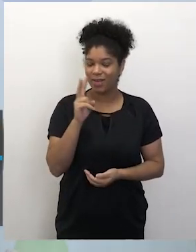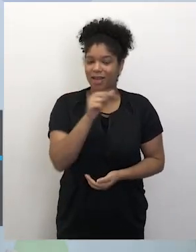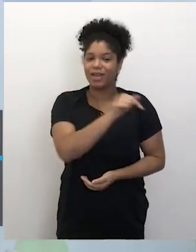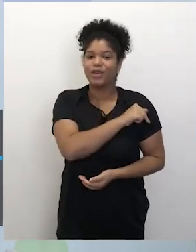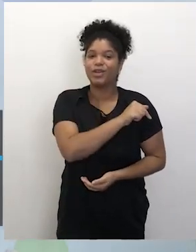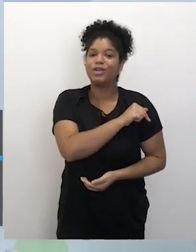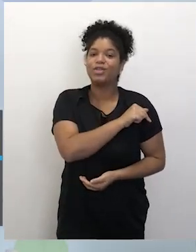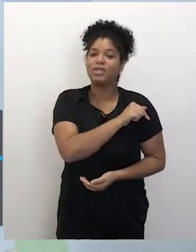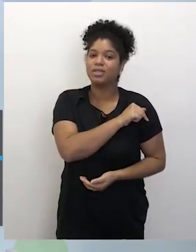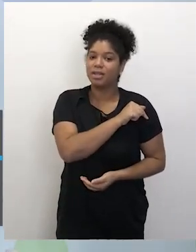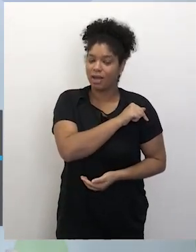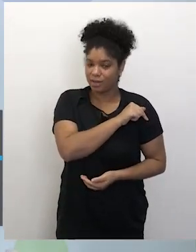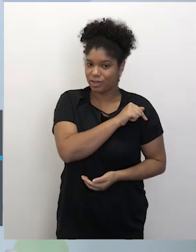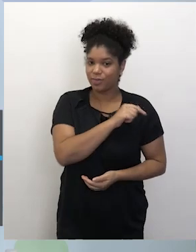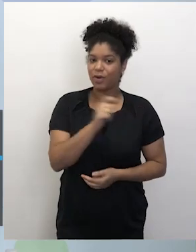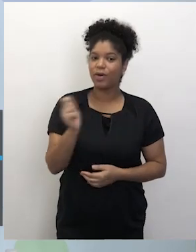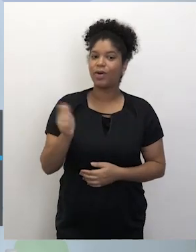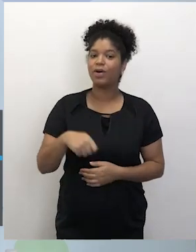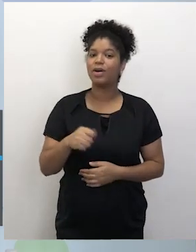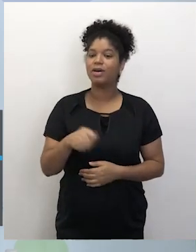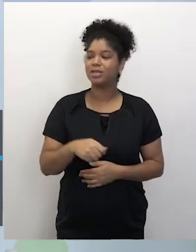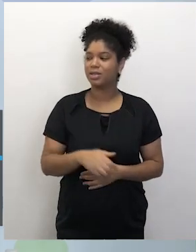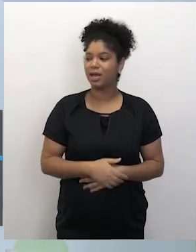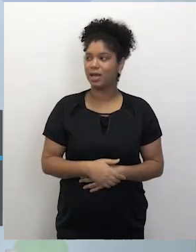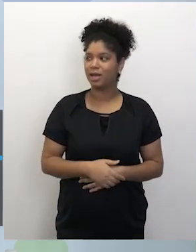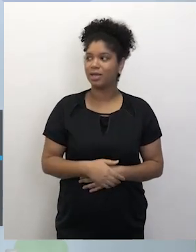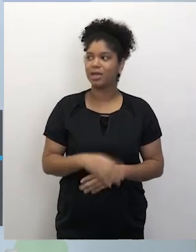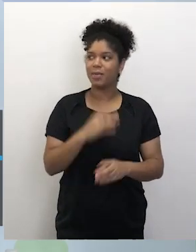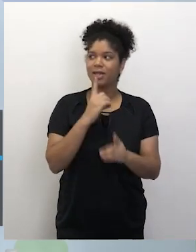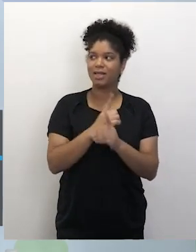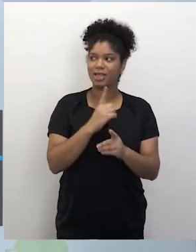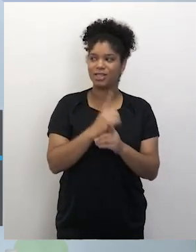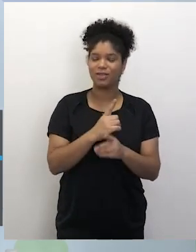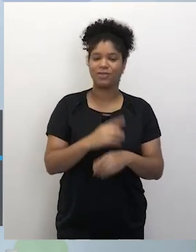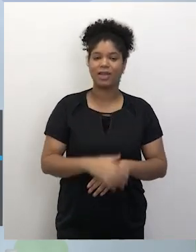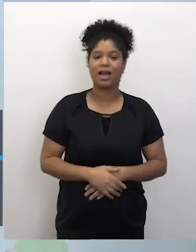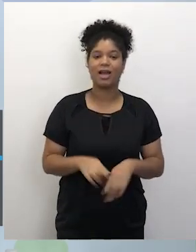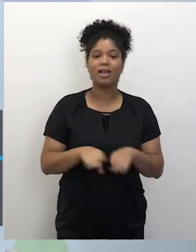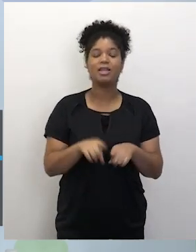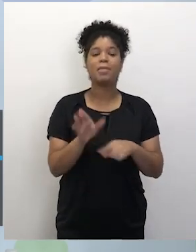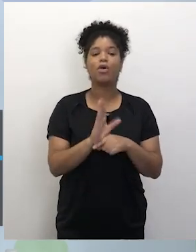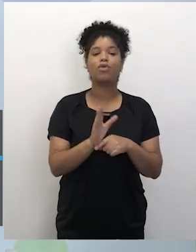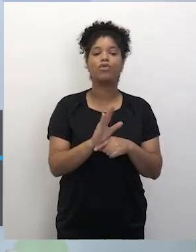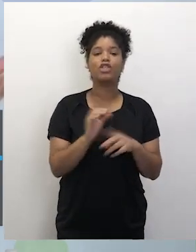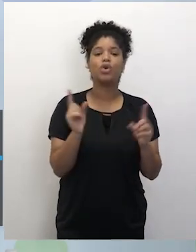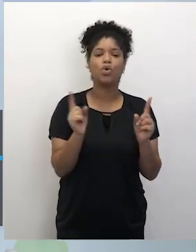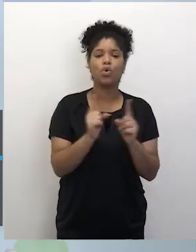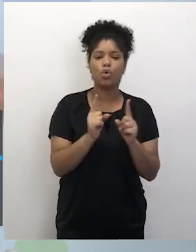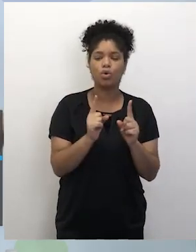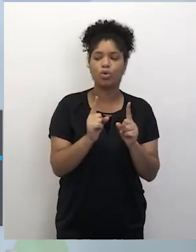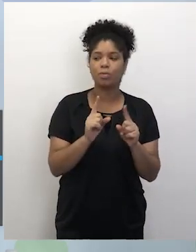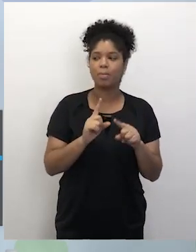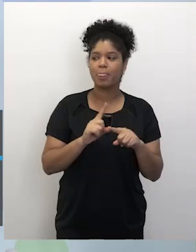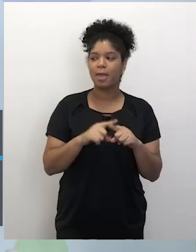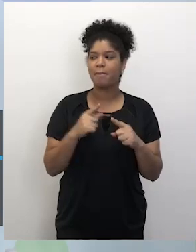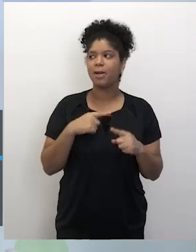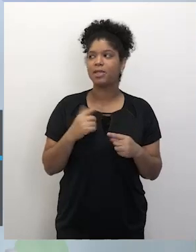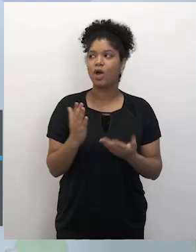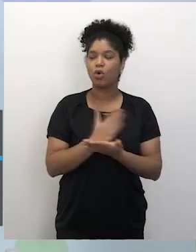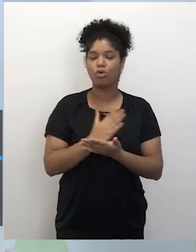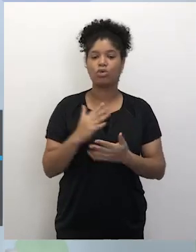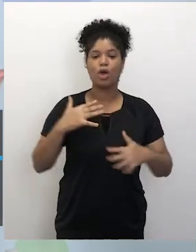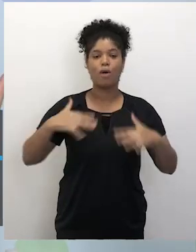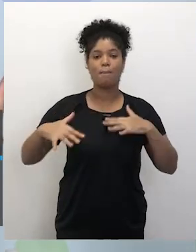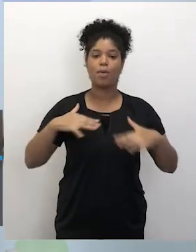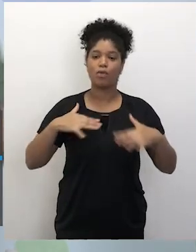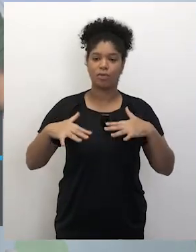sétimo ano identificarem e observarem aí esse vídeo. Ele é curto, mas que tem alguns movimentos que